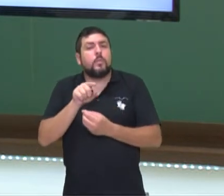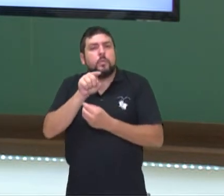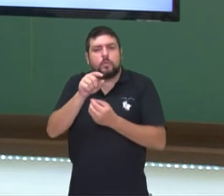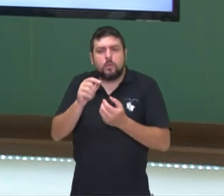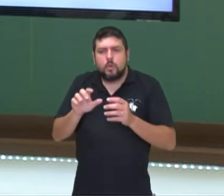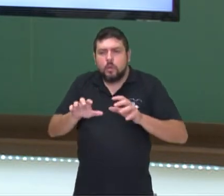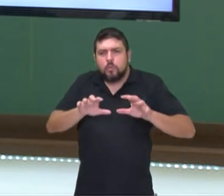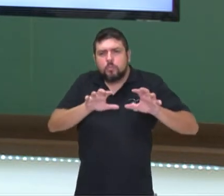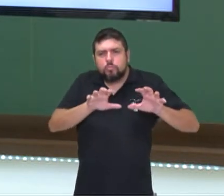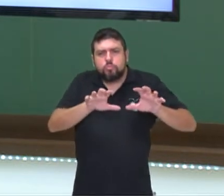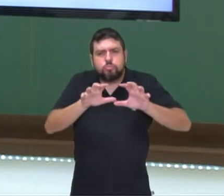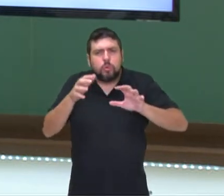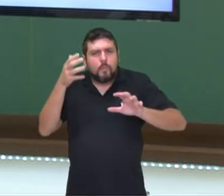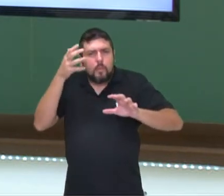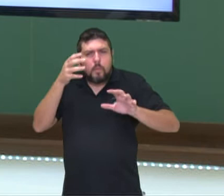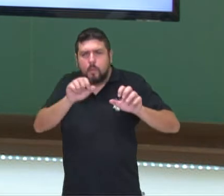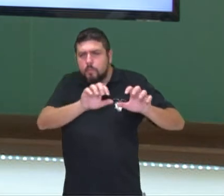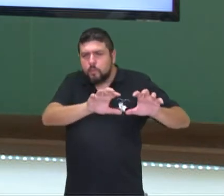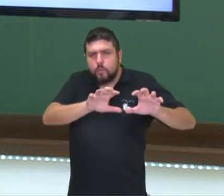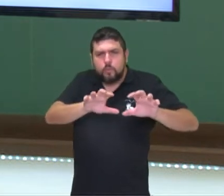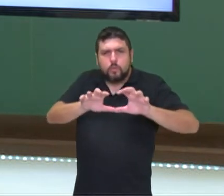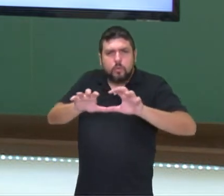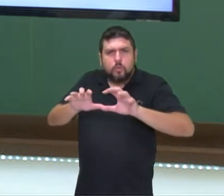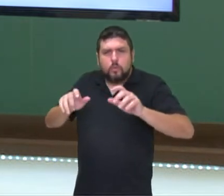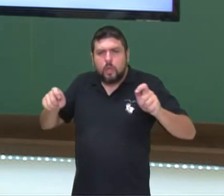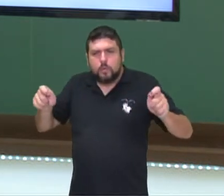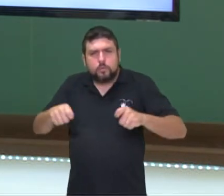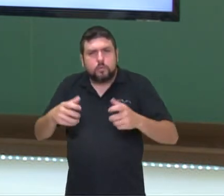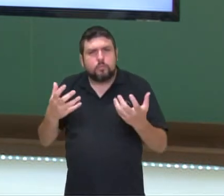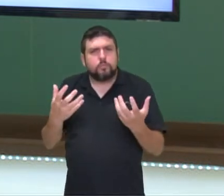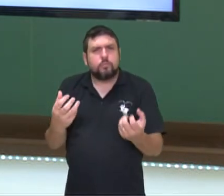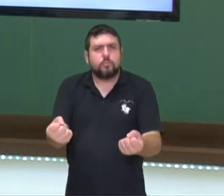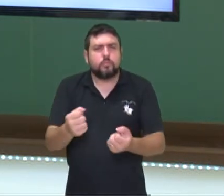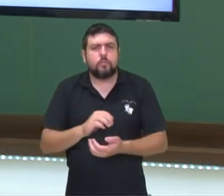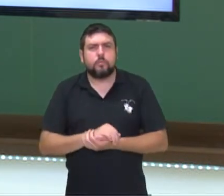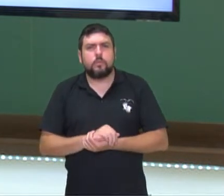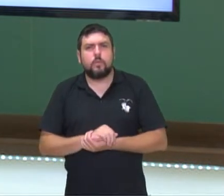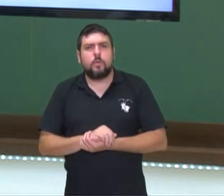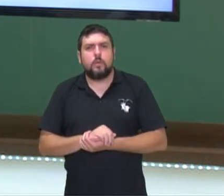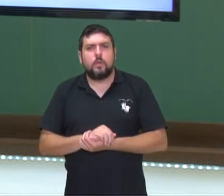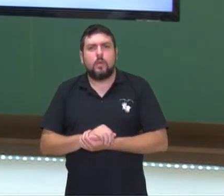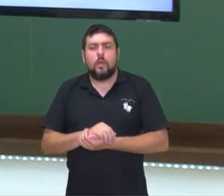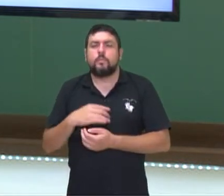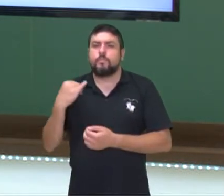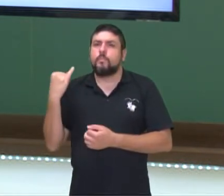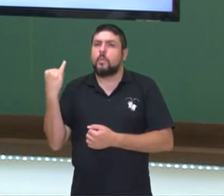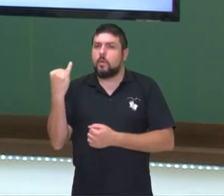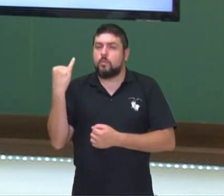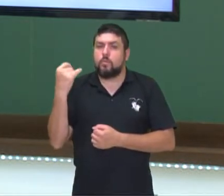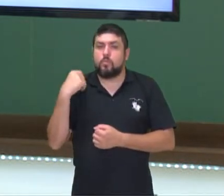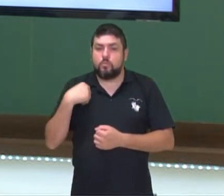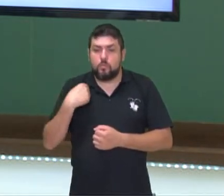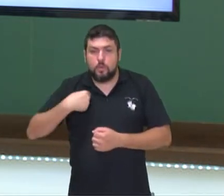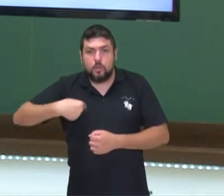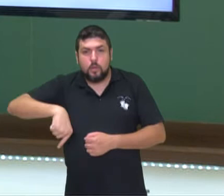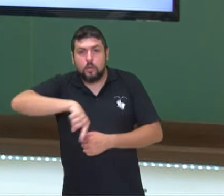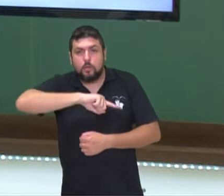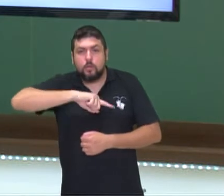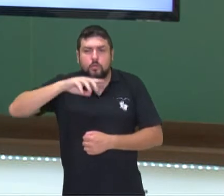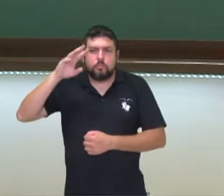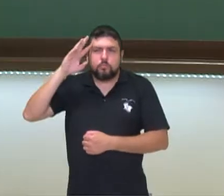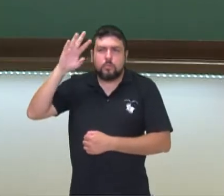consiga convencer as pessoas da sua ideia. E ela é fundamental para expor nossas ideias, para convencer